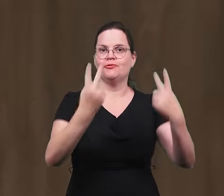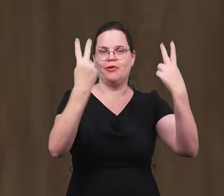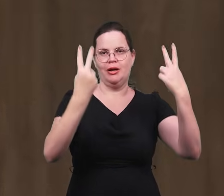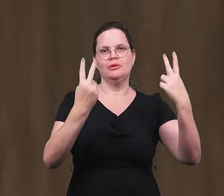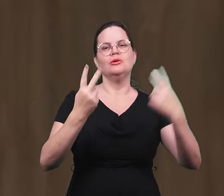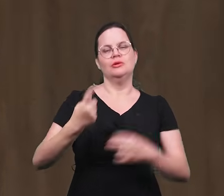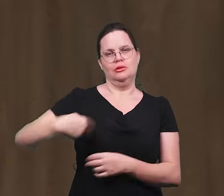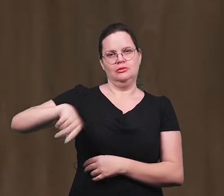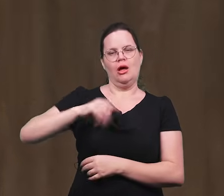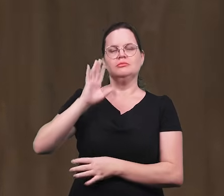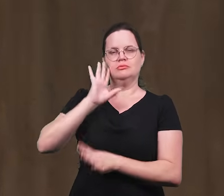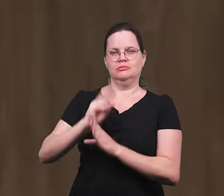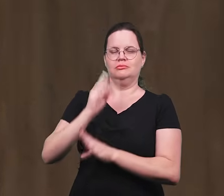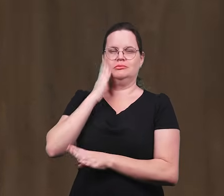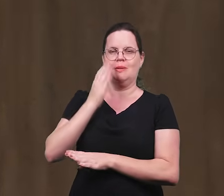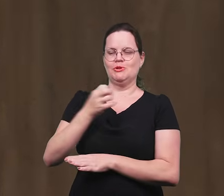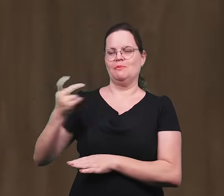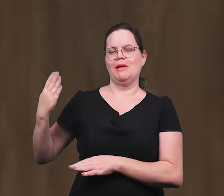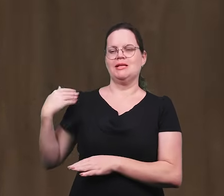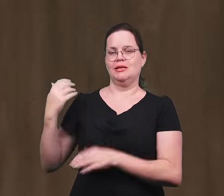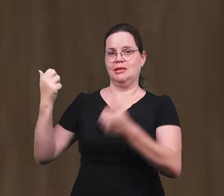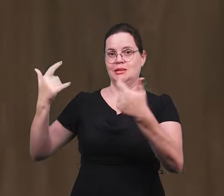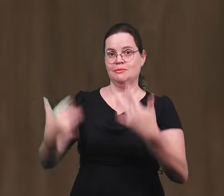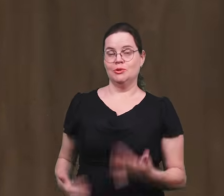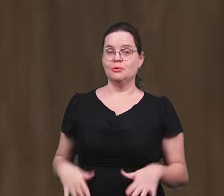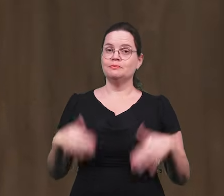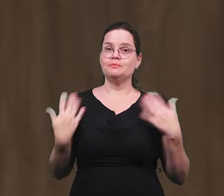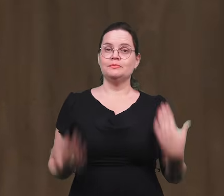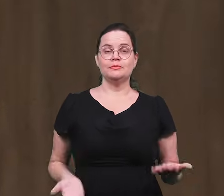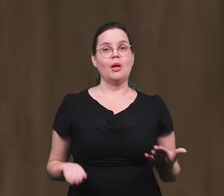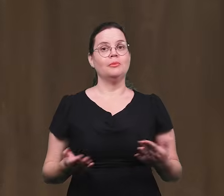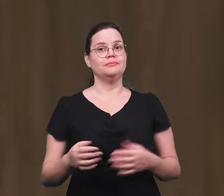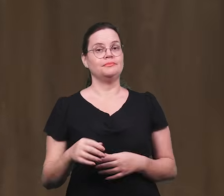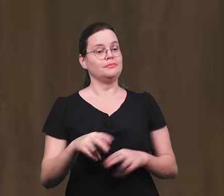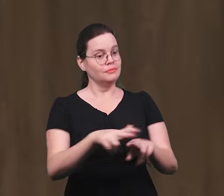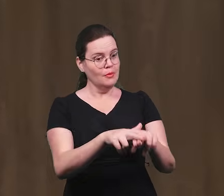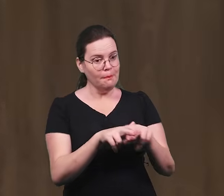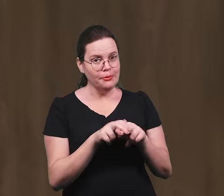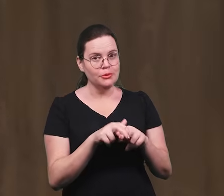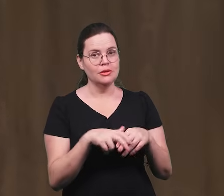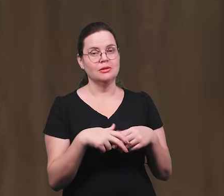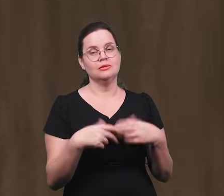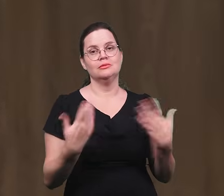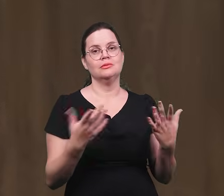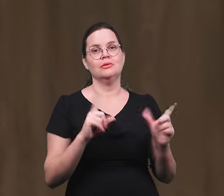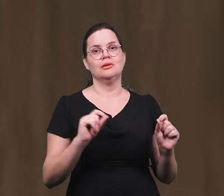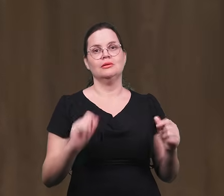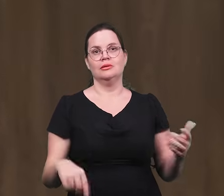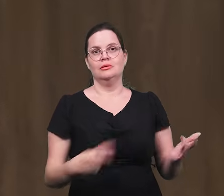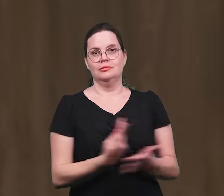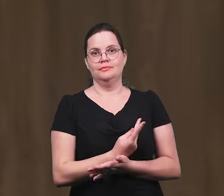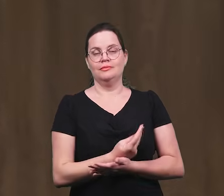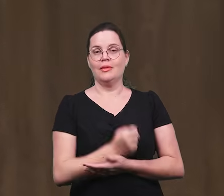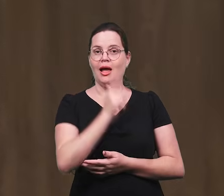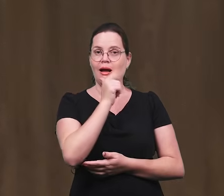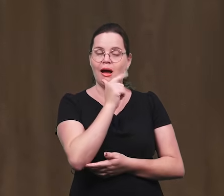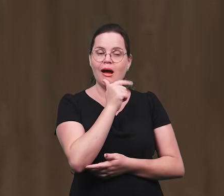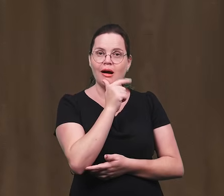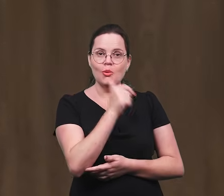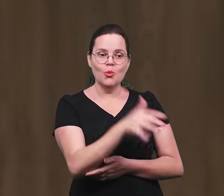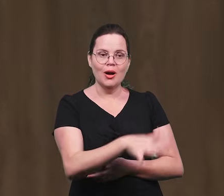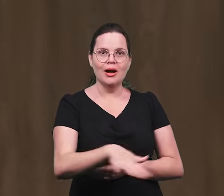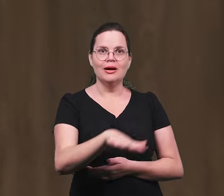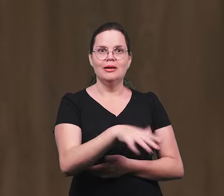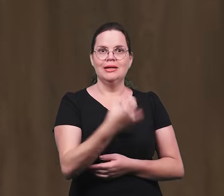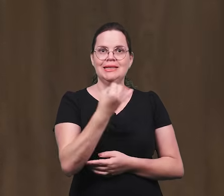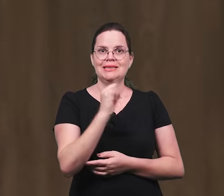gente até tinha começado a falar um pouco sobre isso no episódio anterior. Então, por este motivo, a